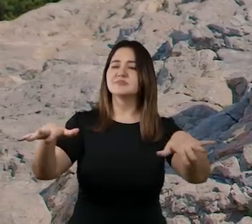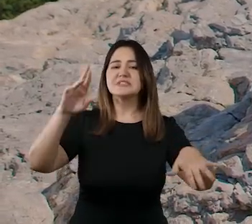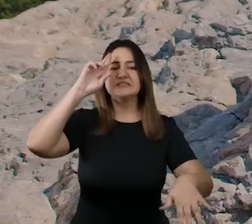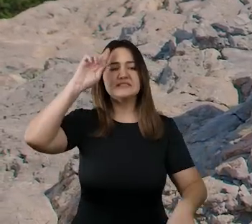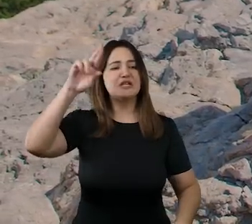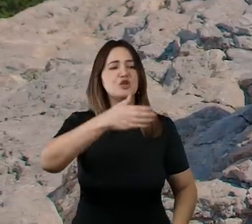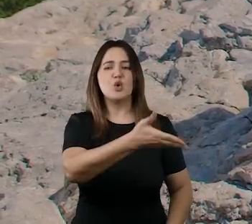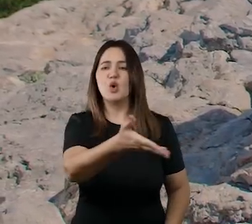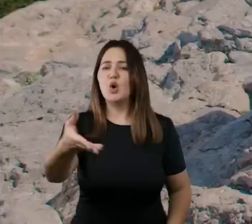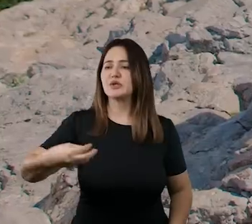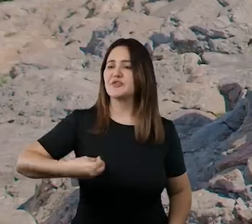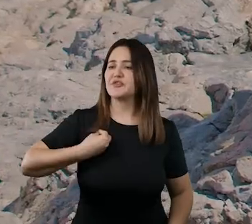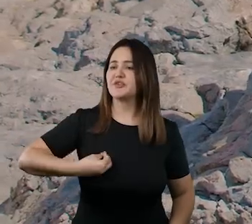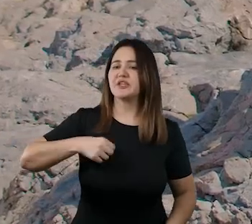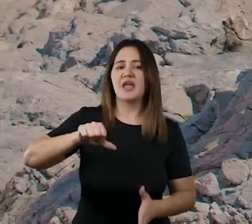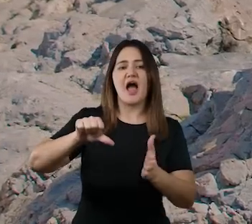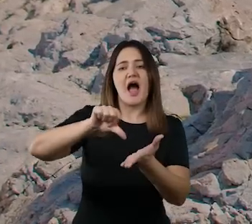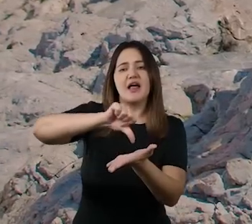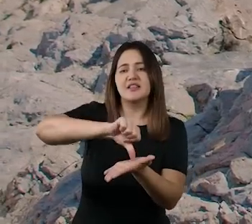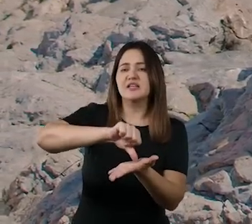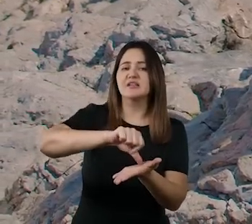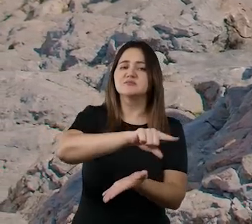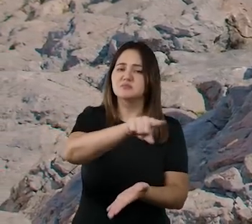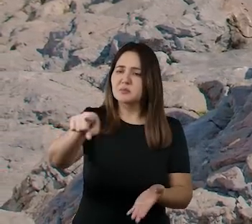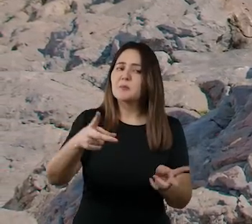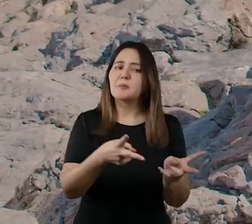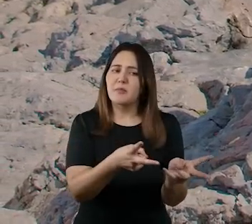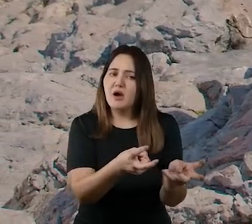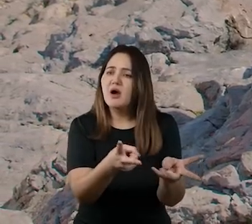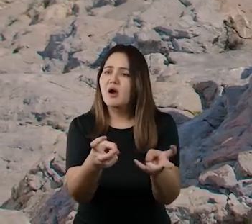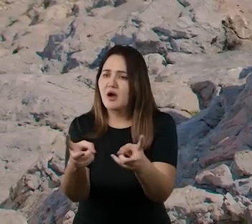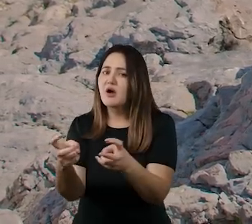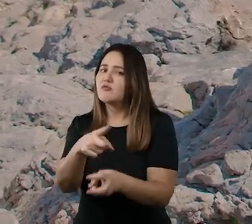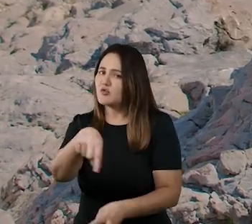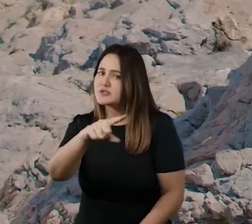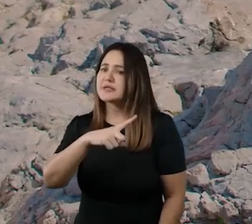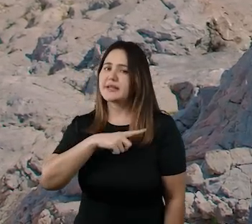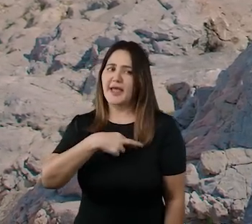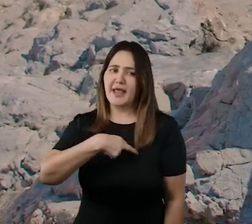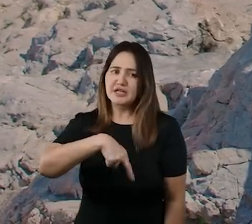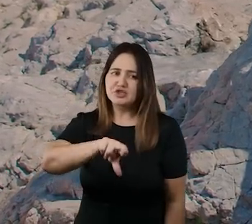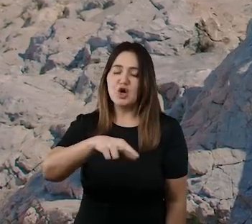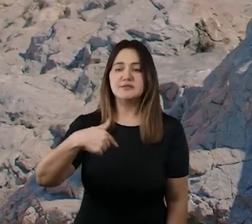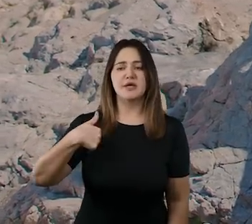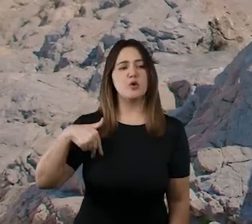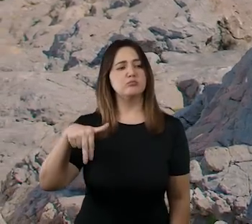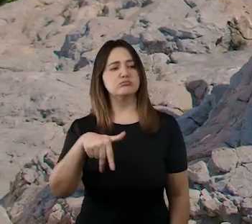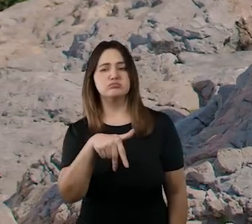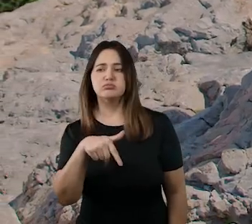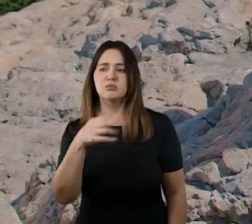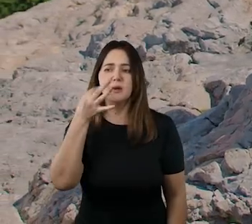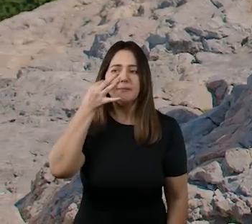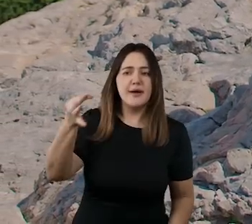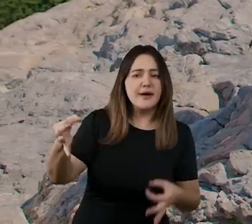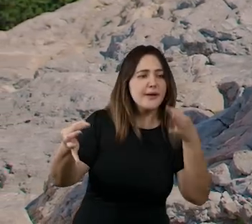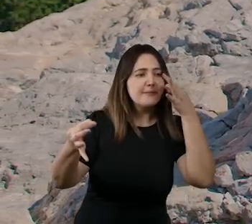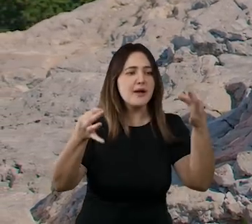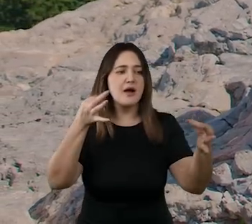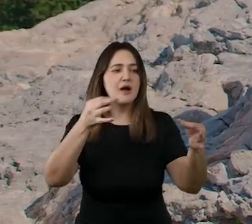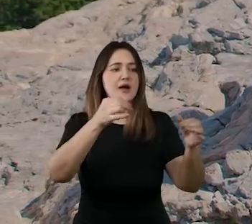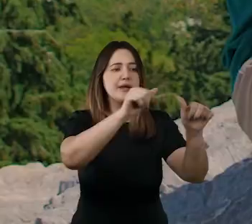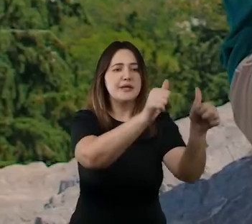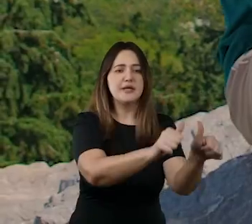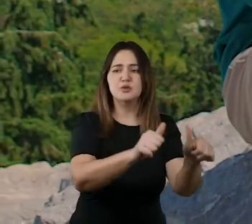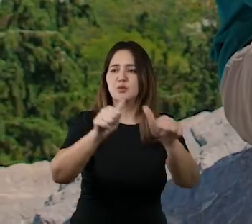senhores atenienses, percebo que em tudo vocês são bastante religiosos, porque andando pela cidade, observando os objetos de culto que